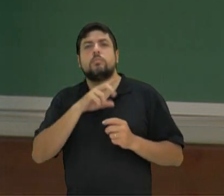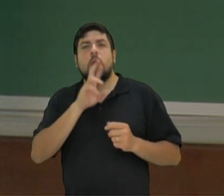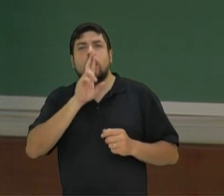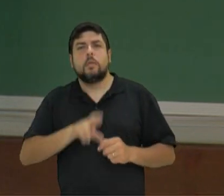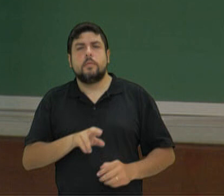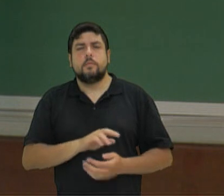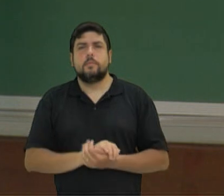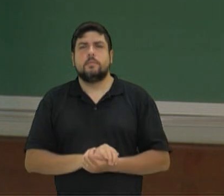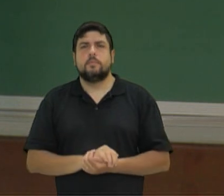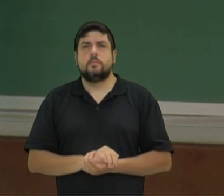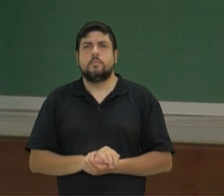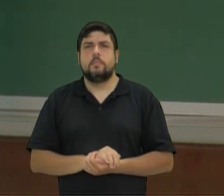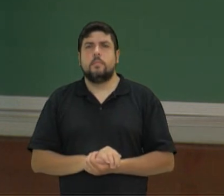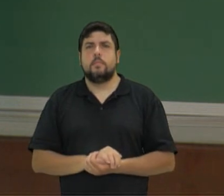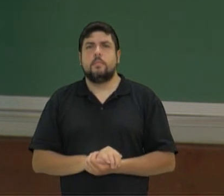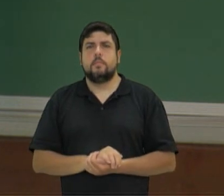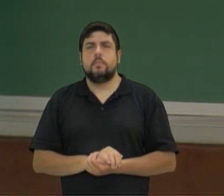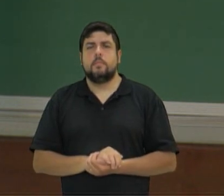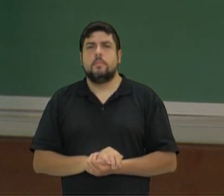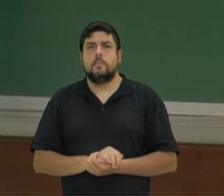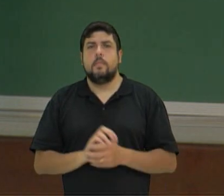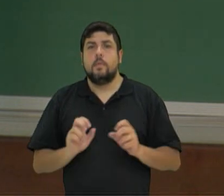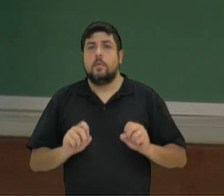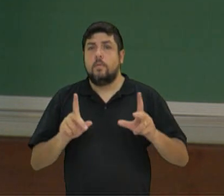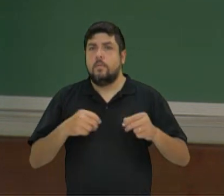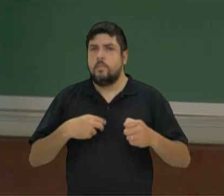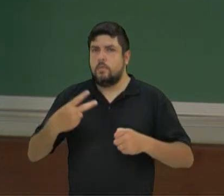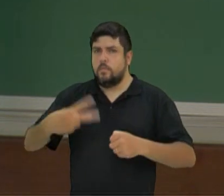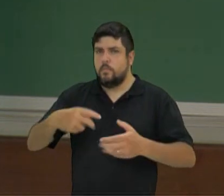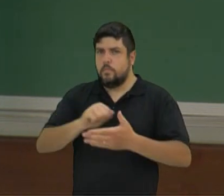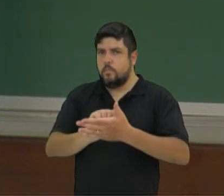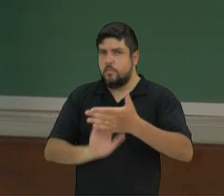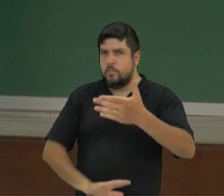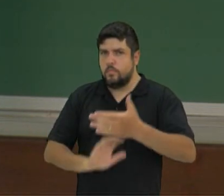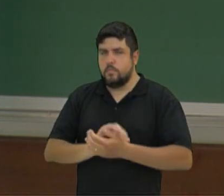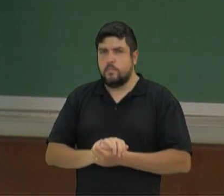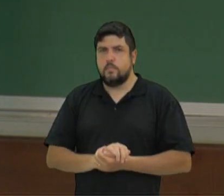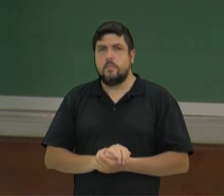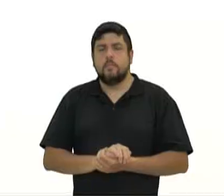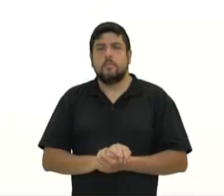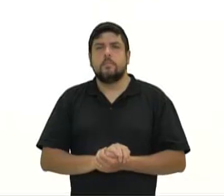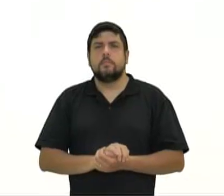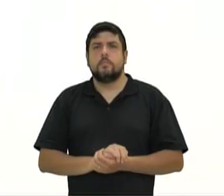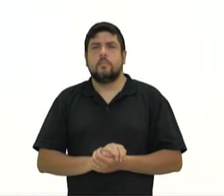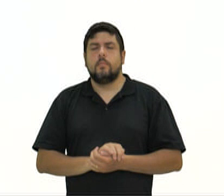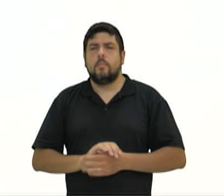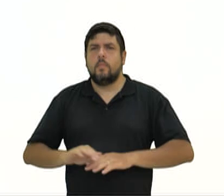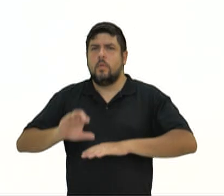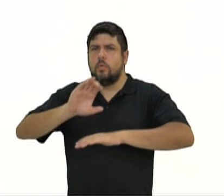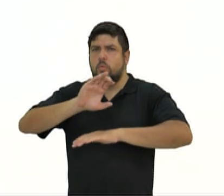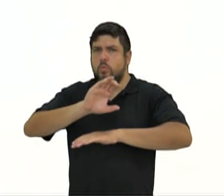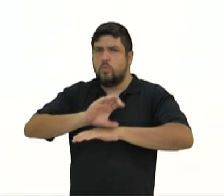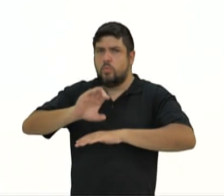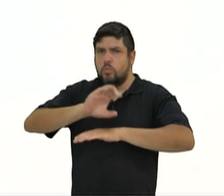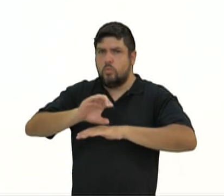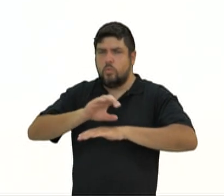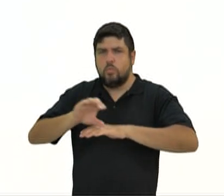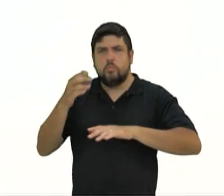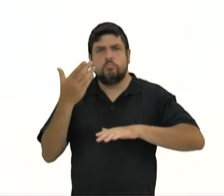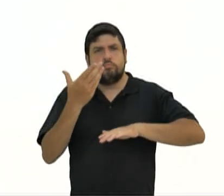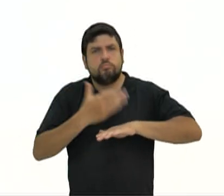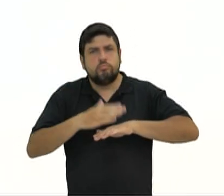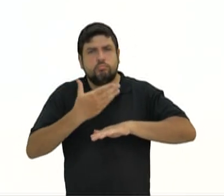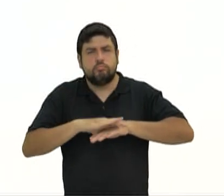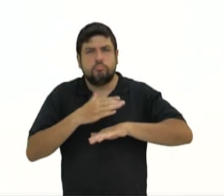vendidos. Vamos para um segundo exercício. Em um curso preparatório, foi realizada